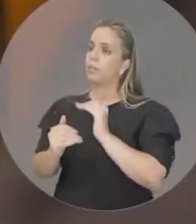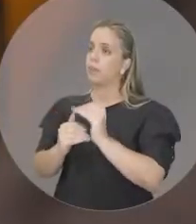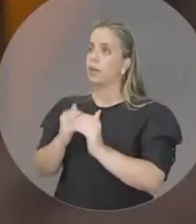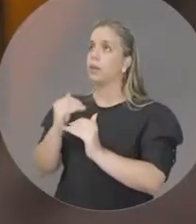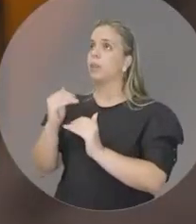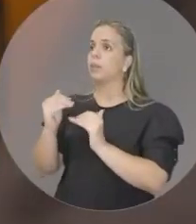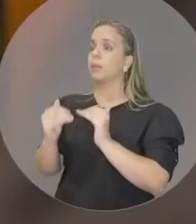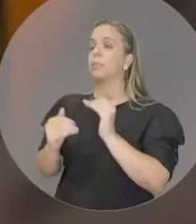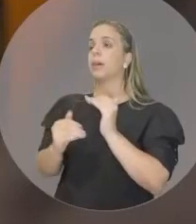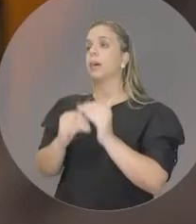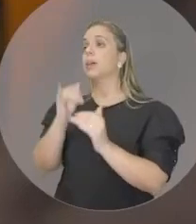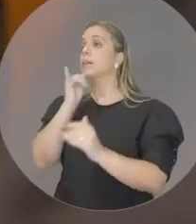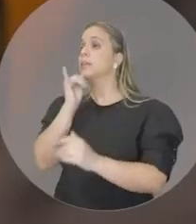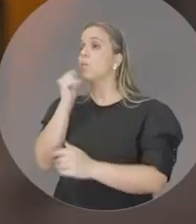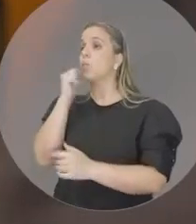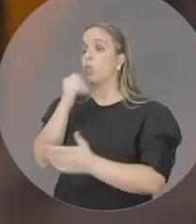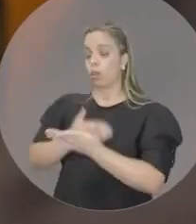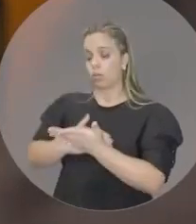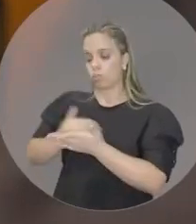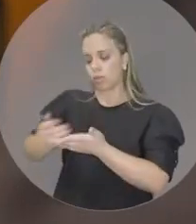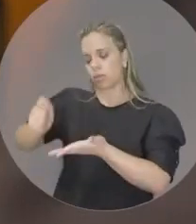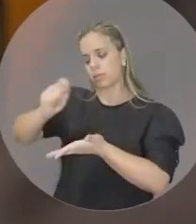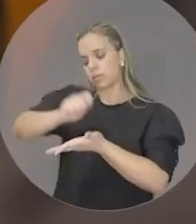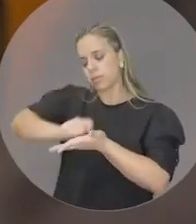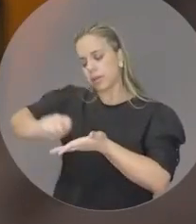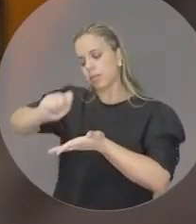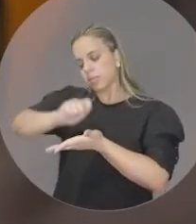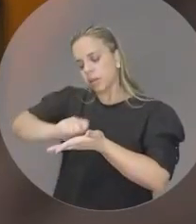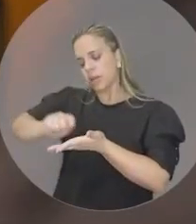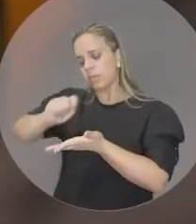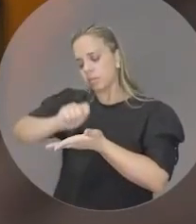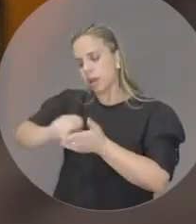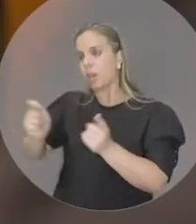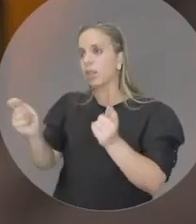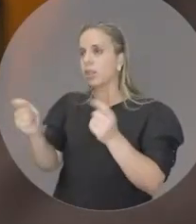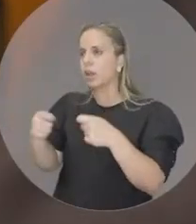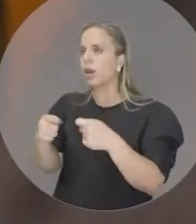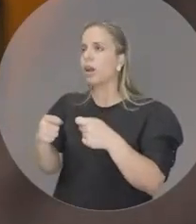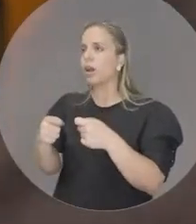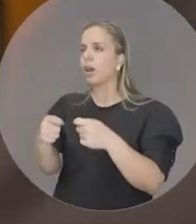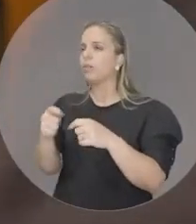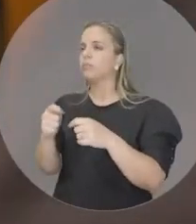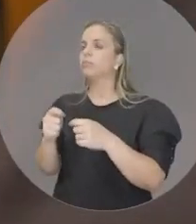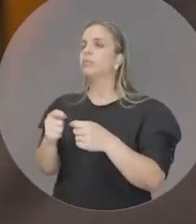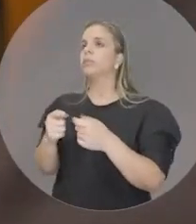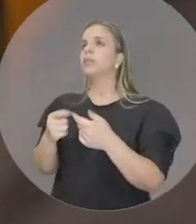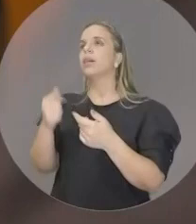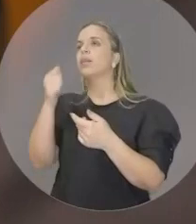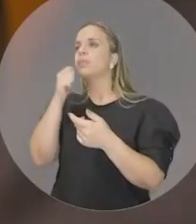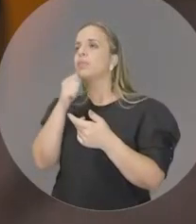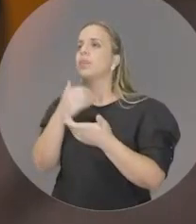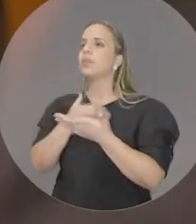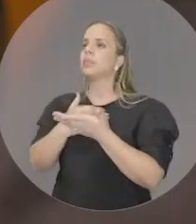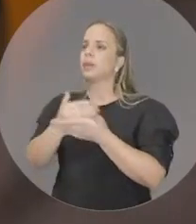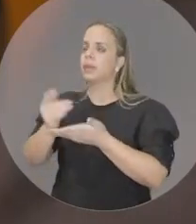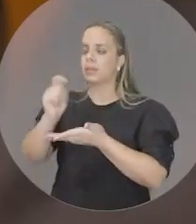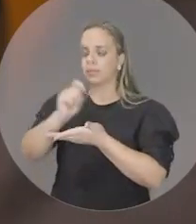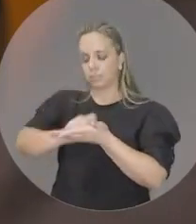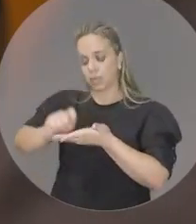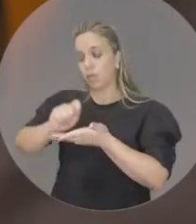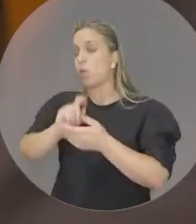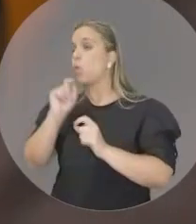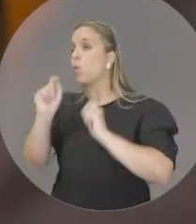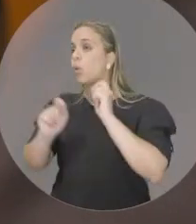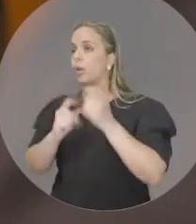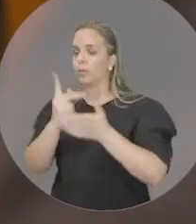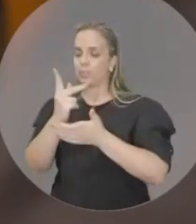que ela passa a escrever, a ter acesso à escrita, e ela vai escrever poesia.